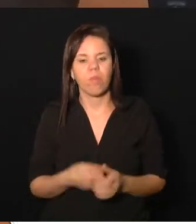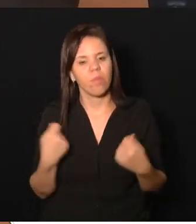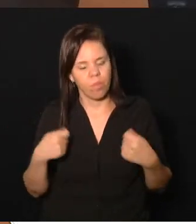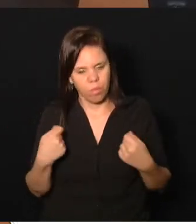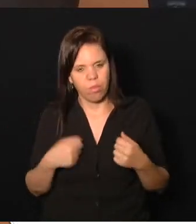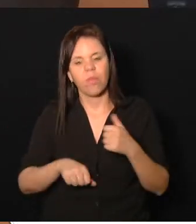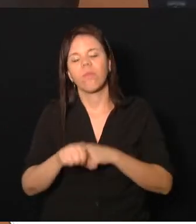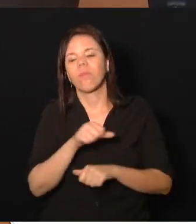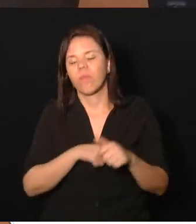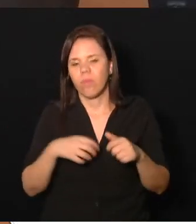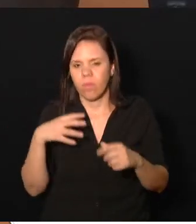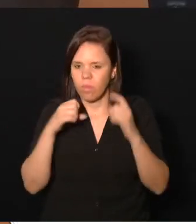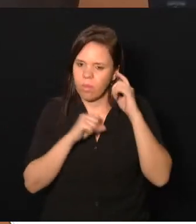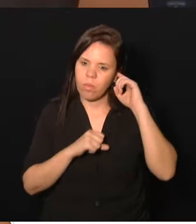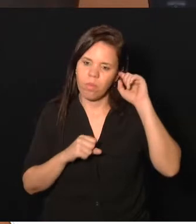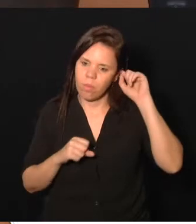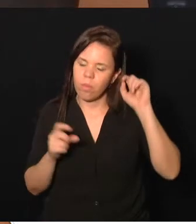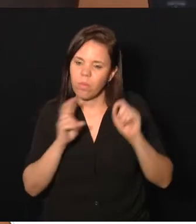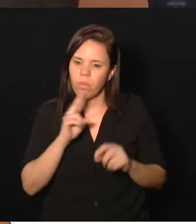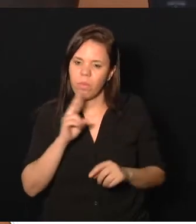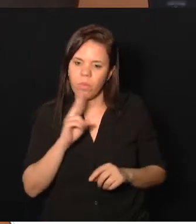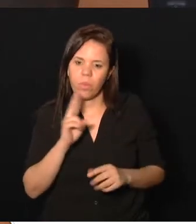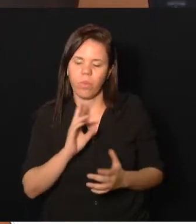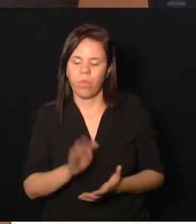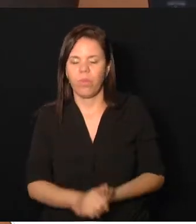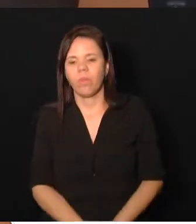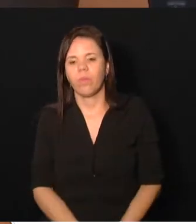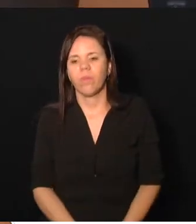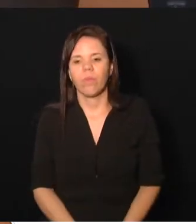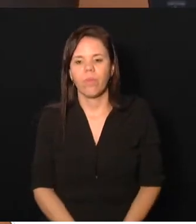mudança rápida, urgentemente.